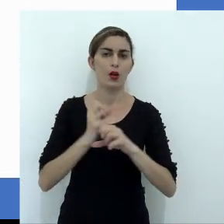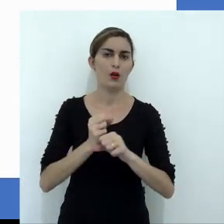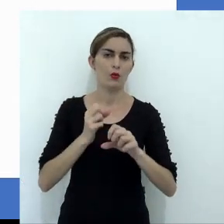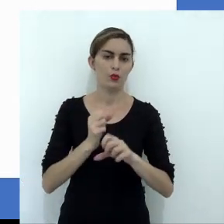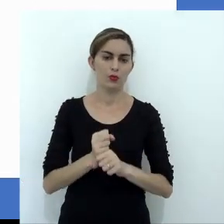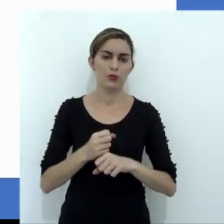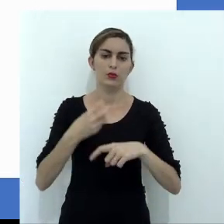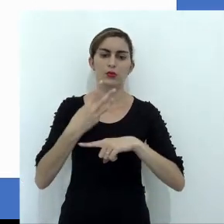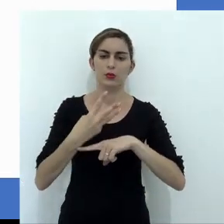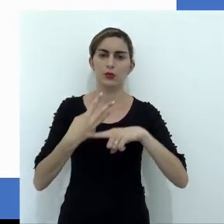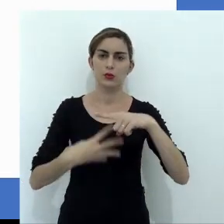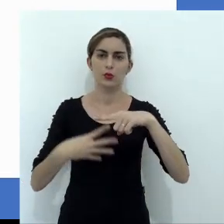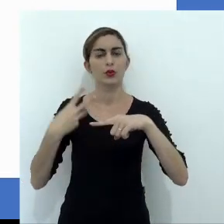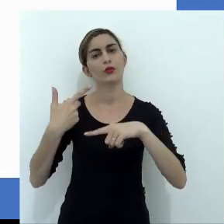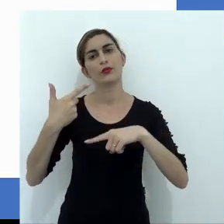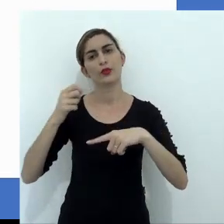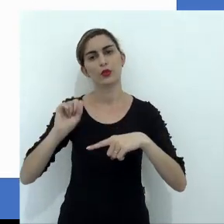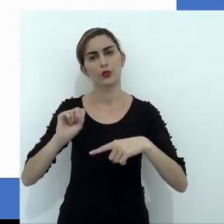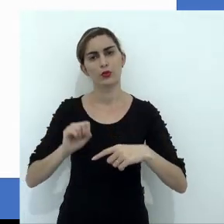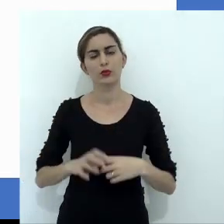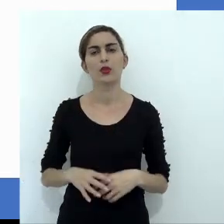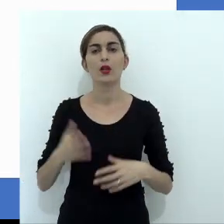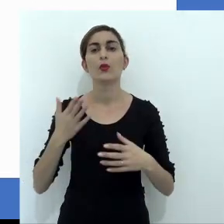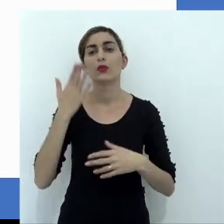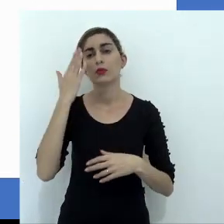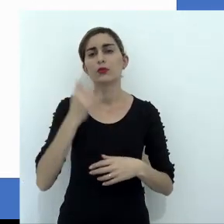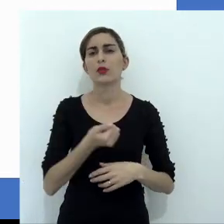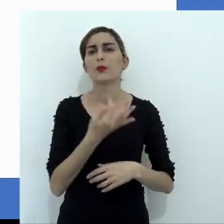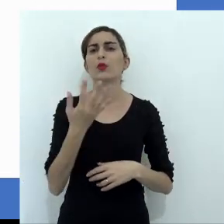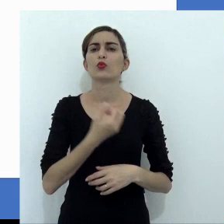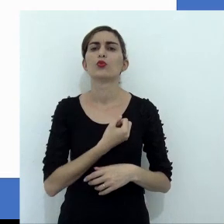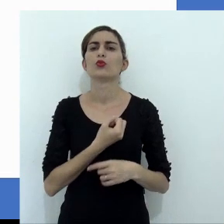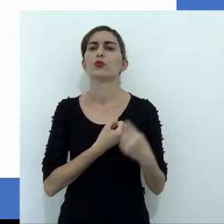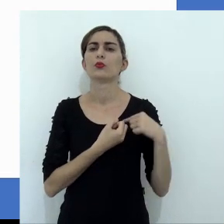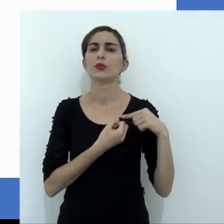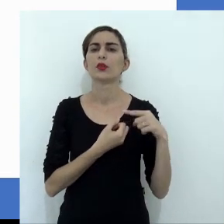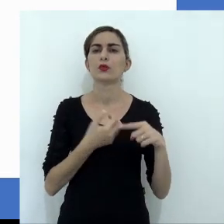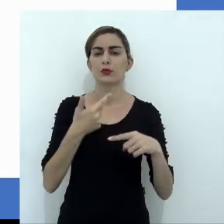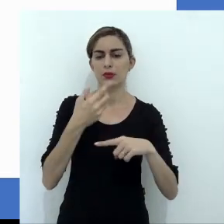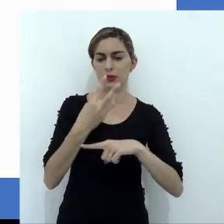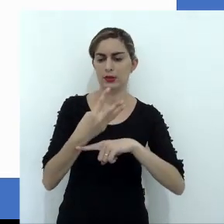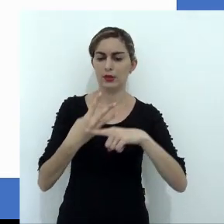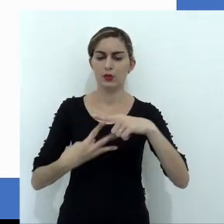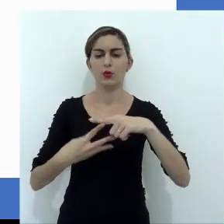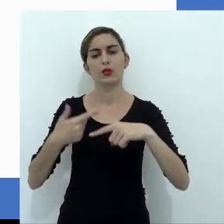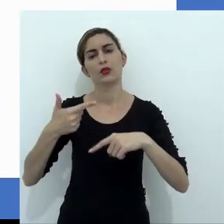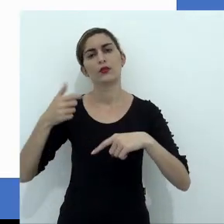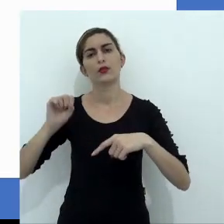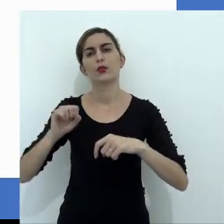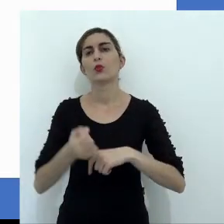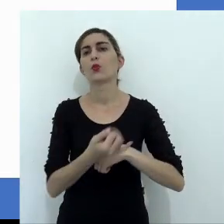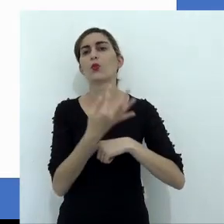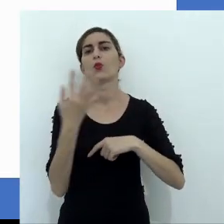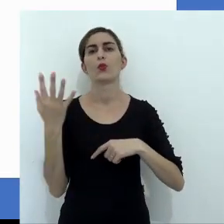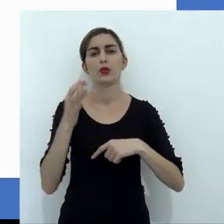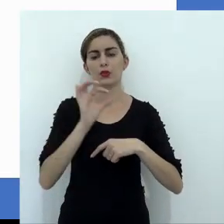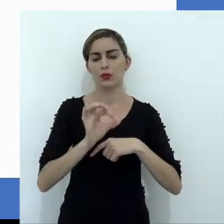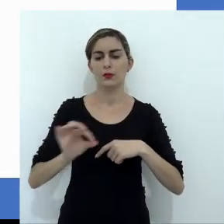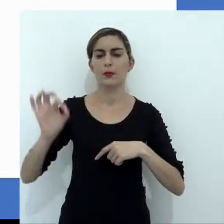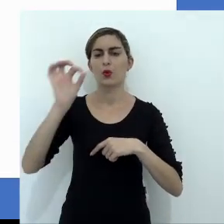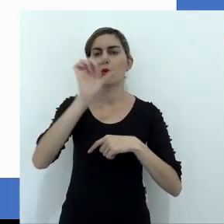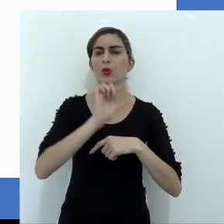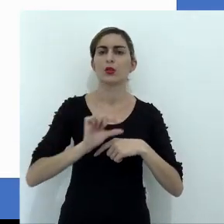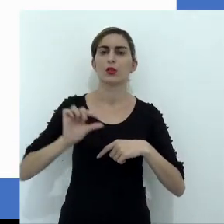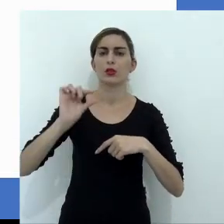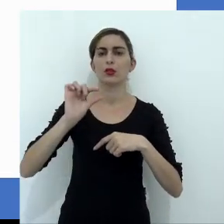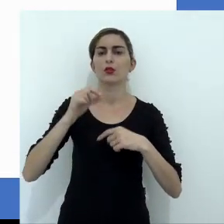calcular 3/4 de 28. Eu quero saber numericamente, esses 3/4 equivale a quantas bolinhas? Vê